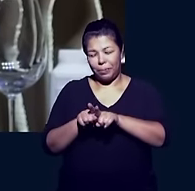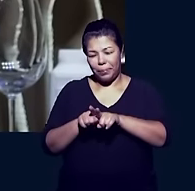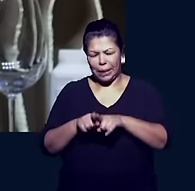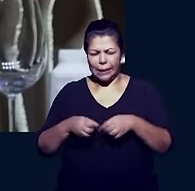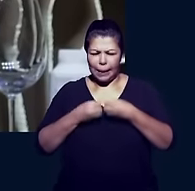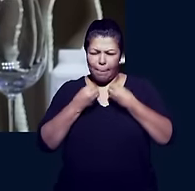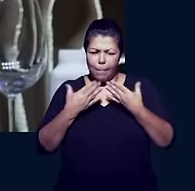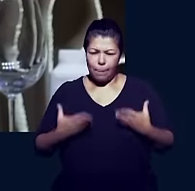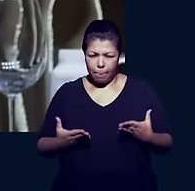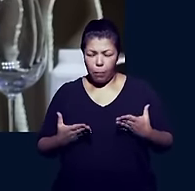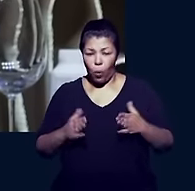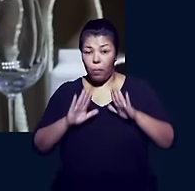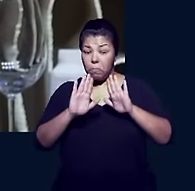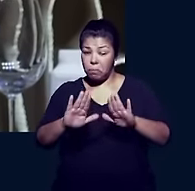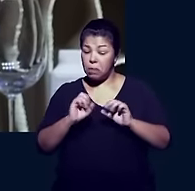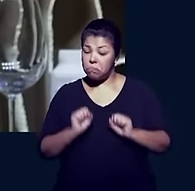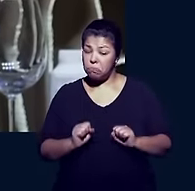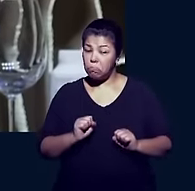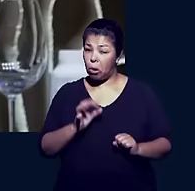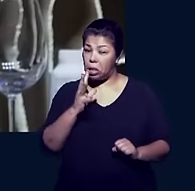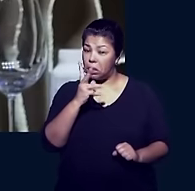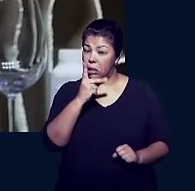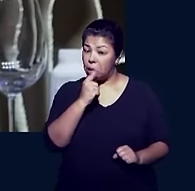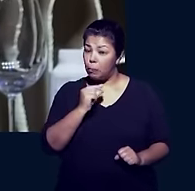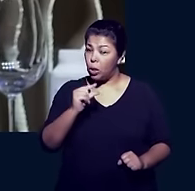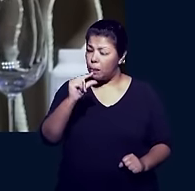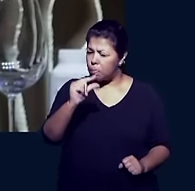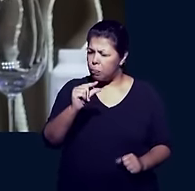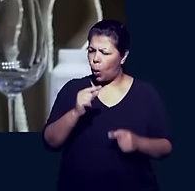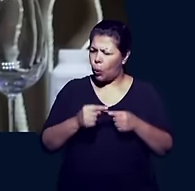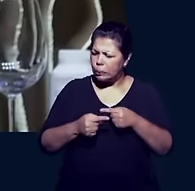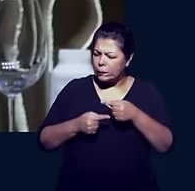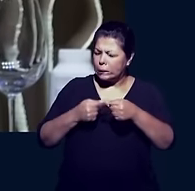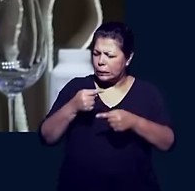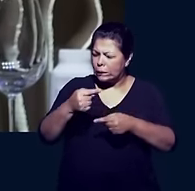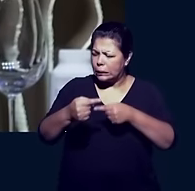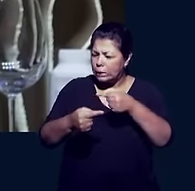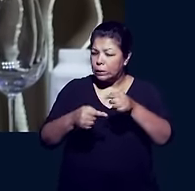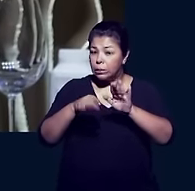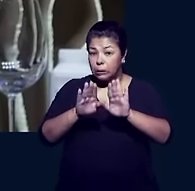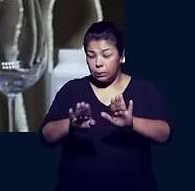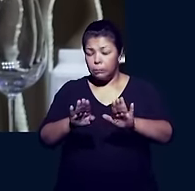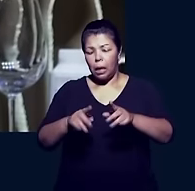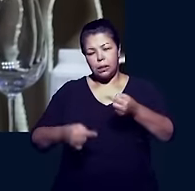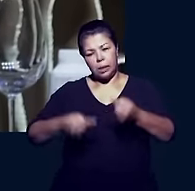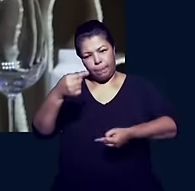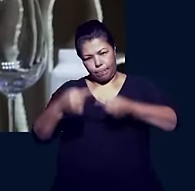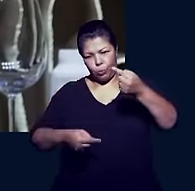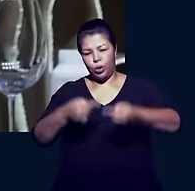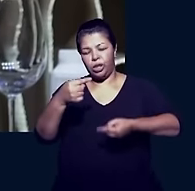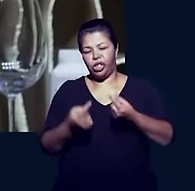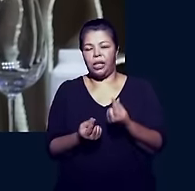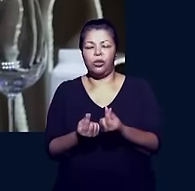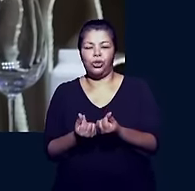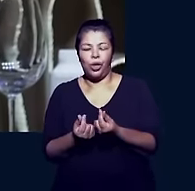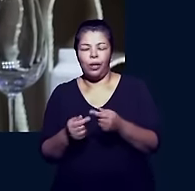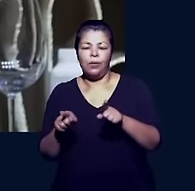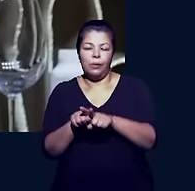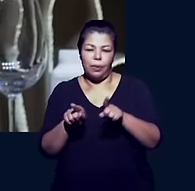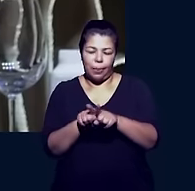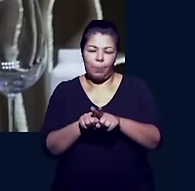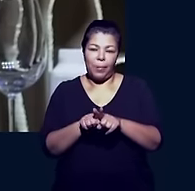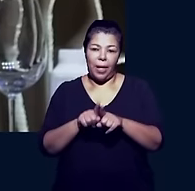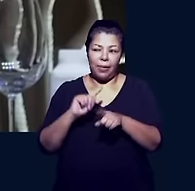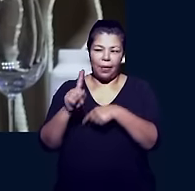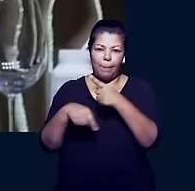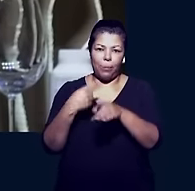muito bom né isso aqui pode demorar um pouco de tempo a mais mas no final das contas a política monetária vai fazer efeito a gente vai ter uma desaceleração